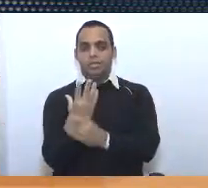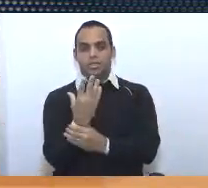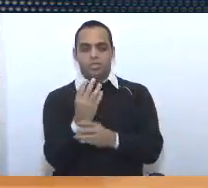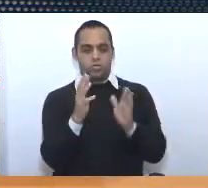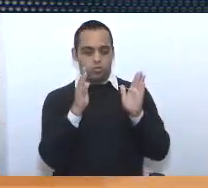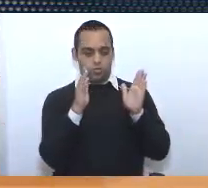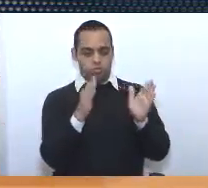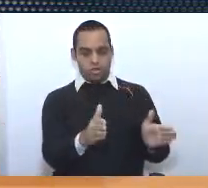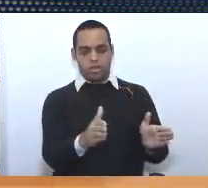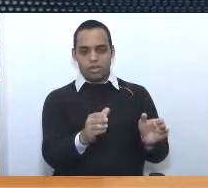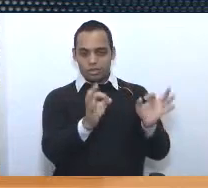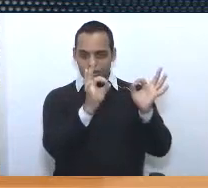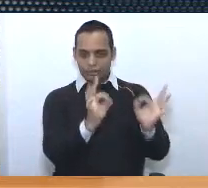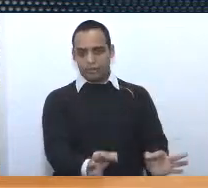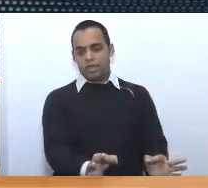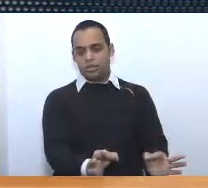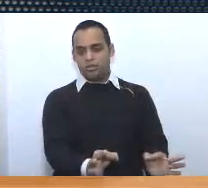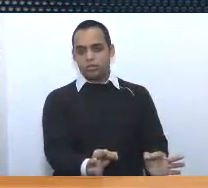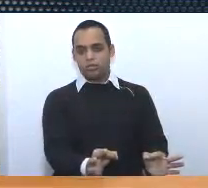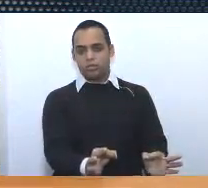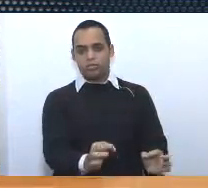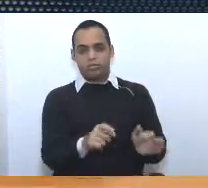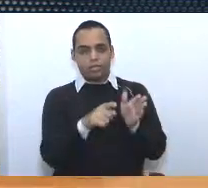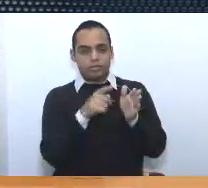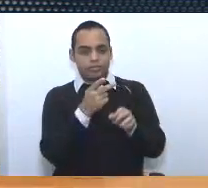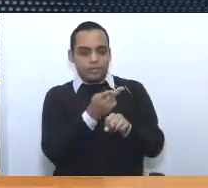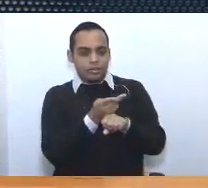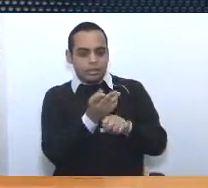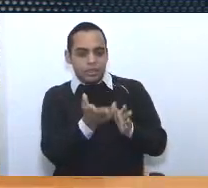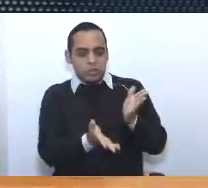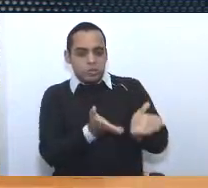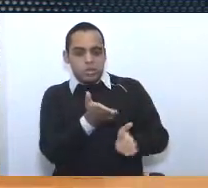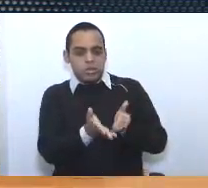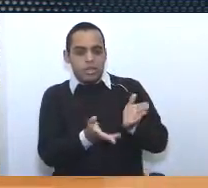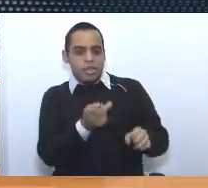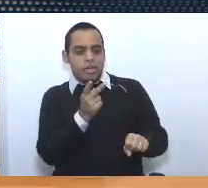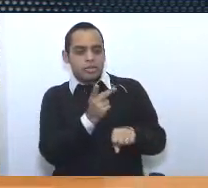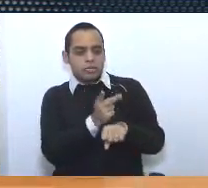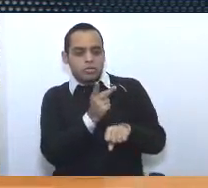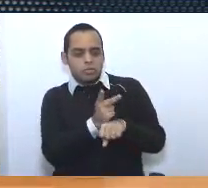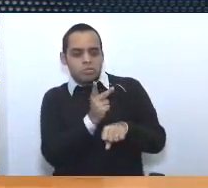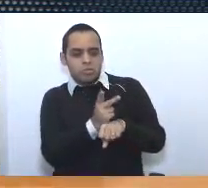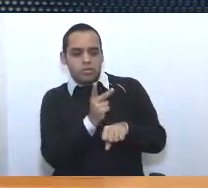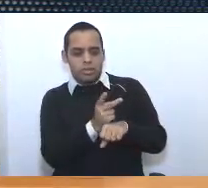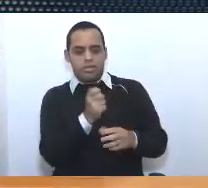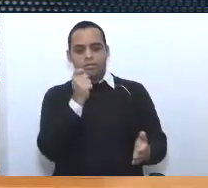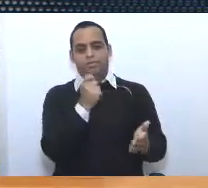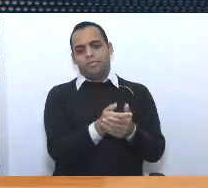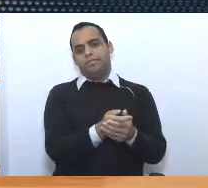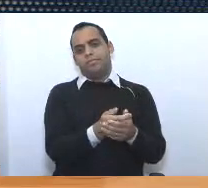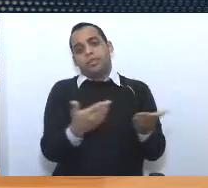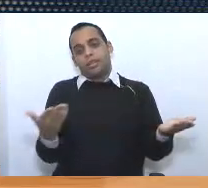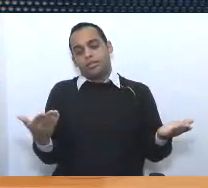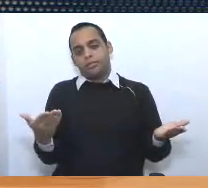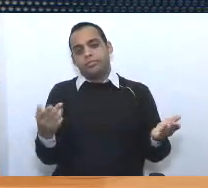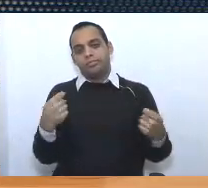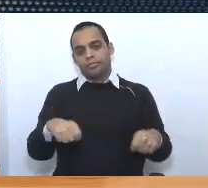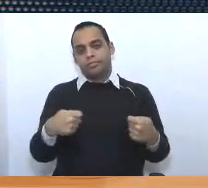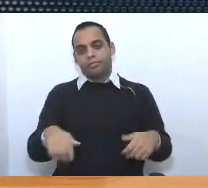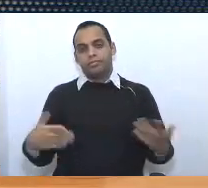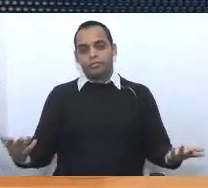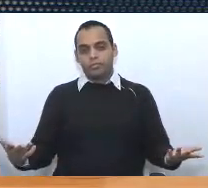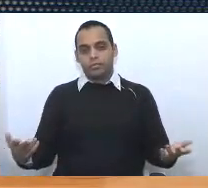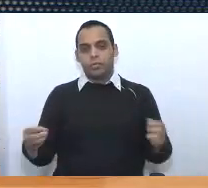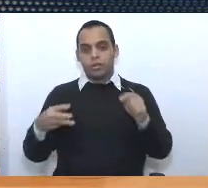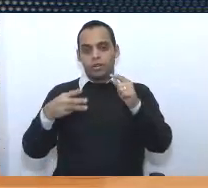procuradoria específica que está cuidando destes devedores, inclusive na execução. Com relação à